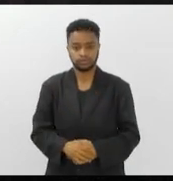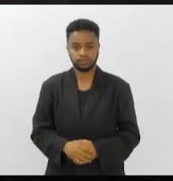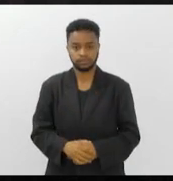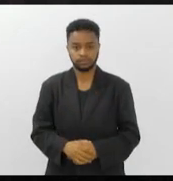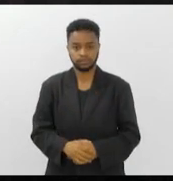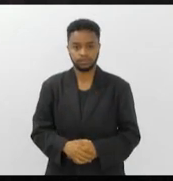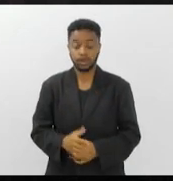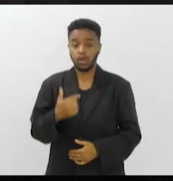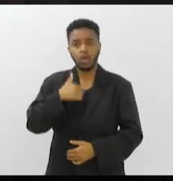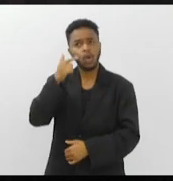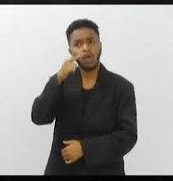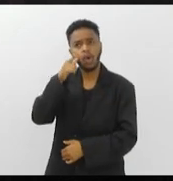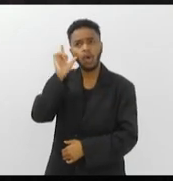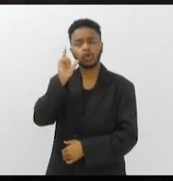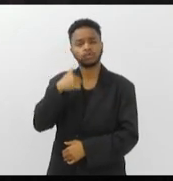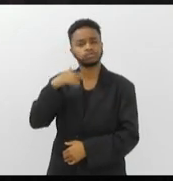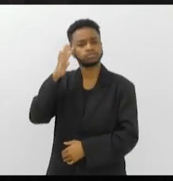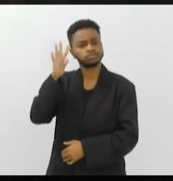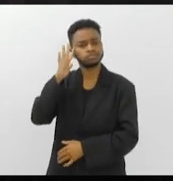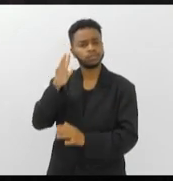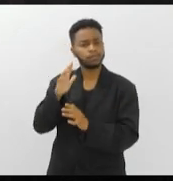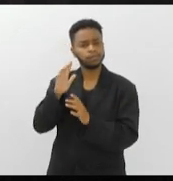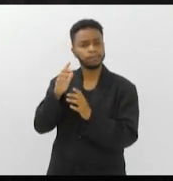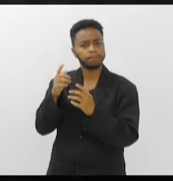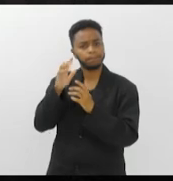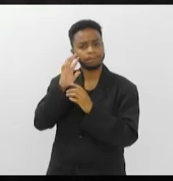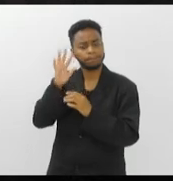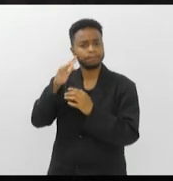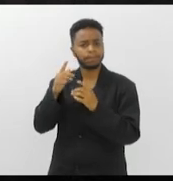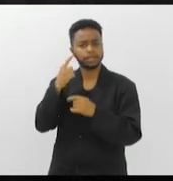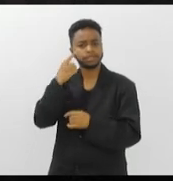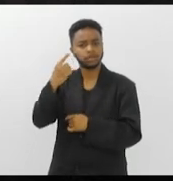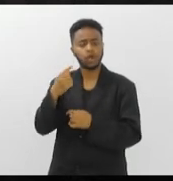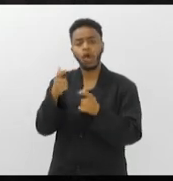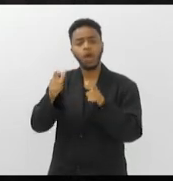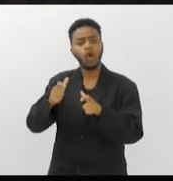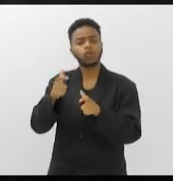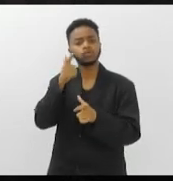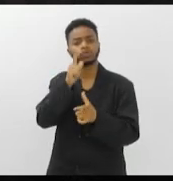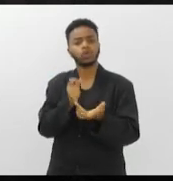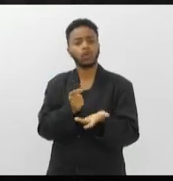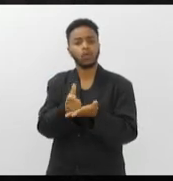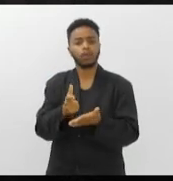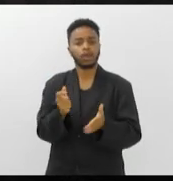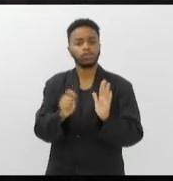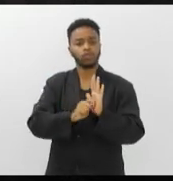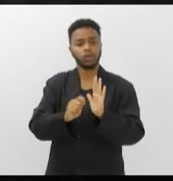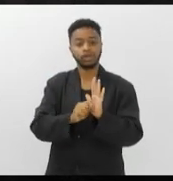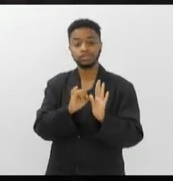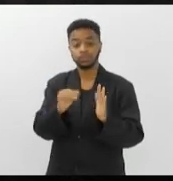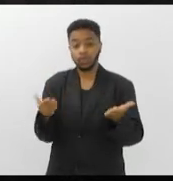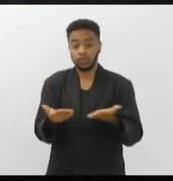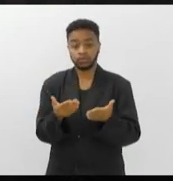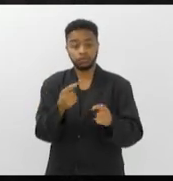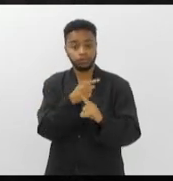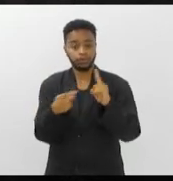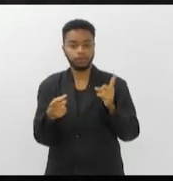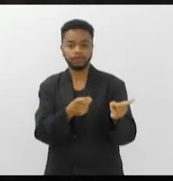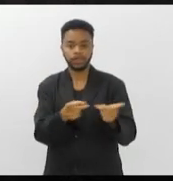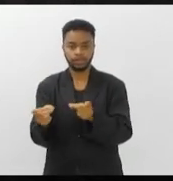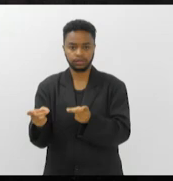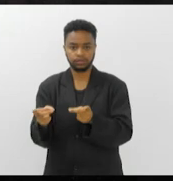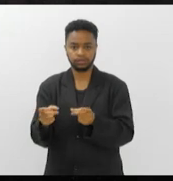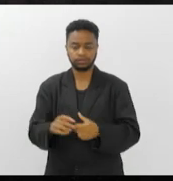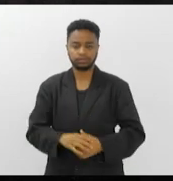Eu estou desde ontem pensando nisso. Aonde que eles vão conseguir comprar droga se hoje é proibido vender?